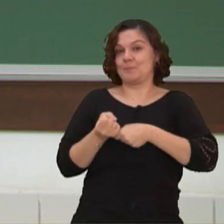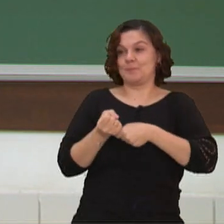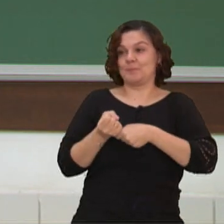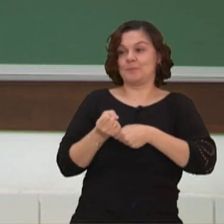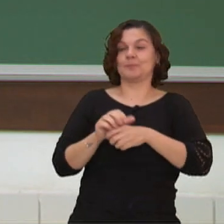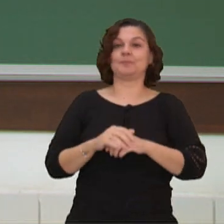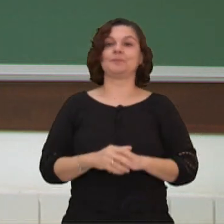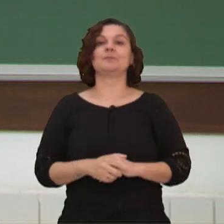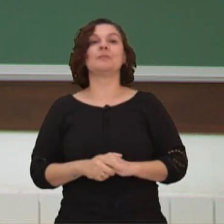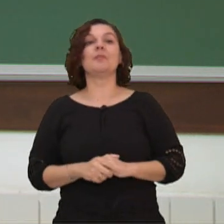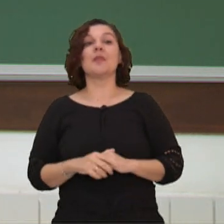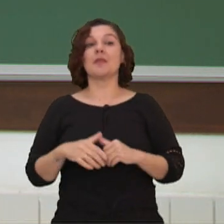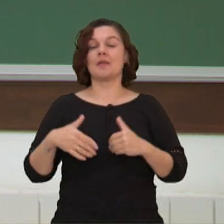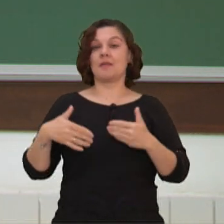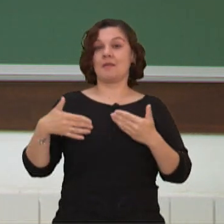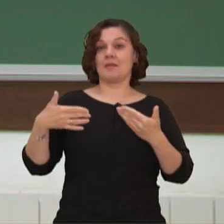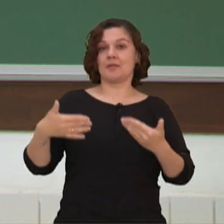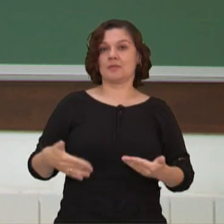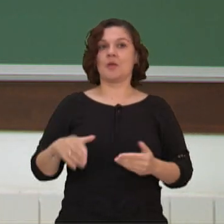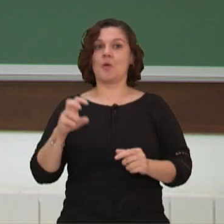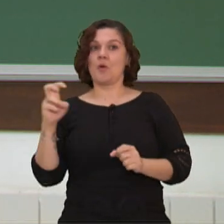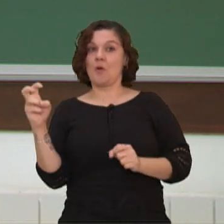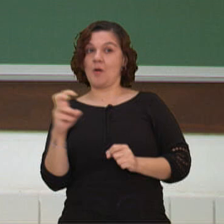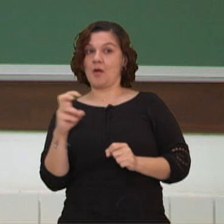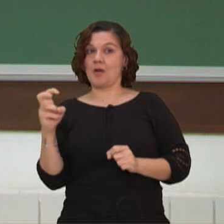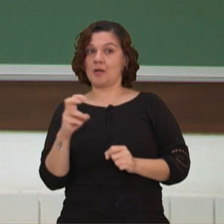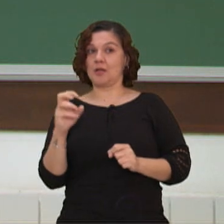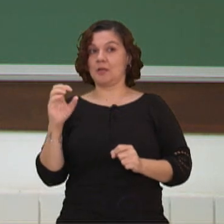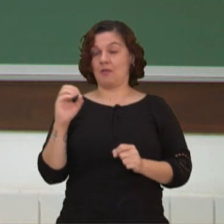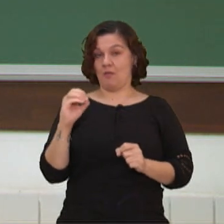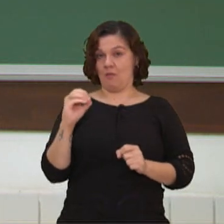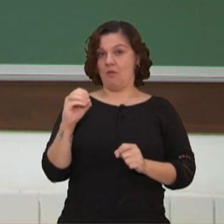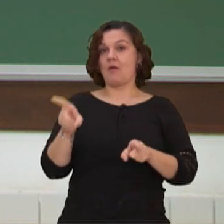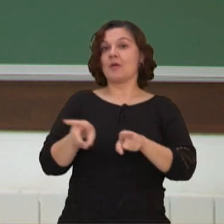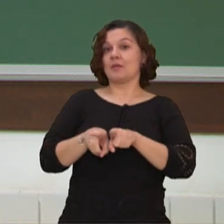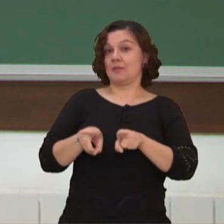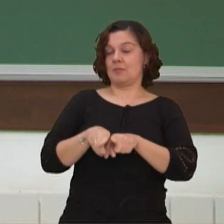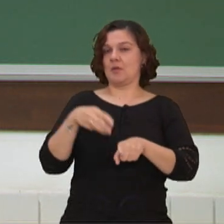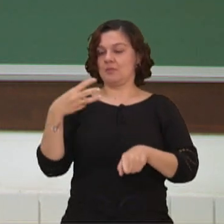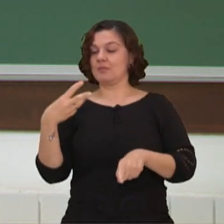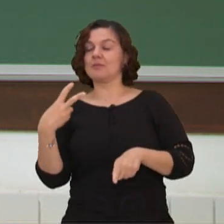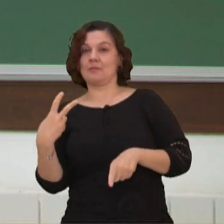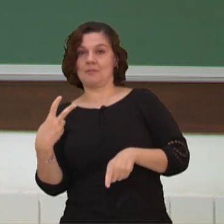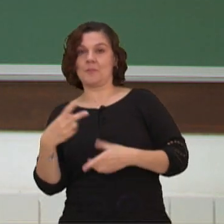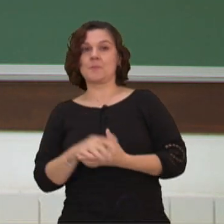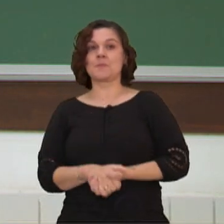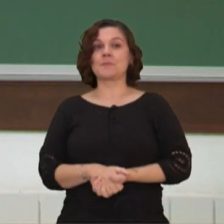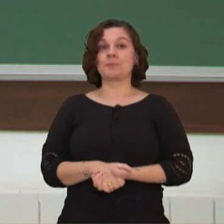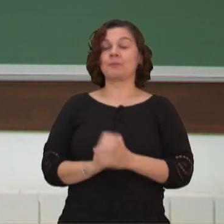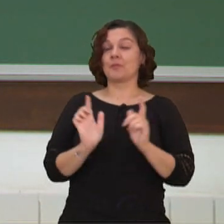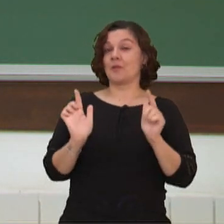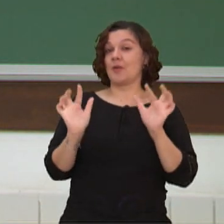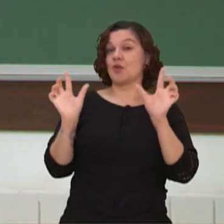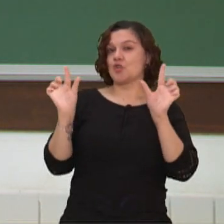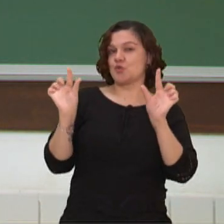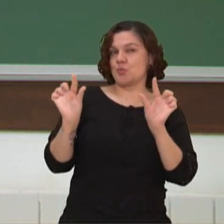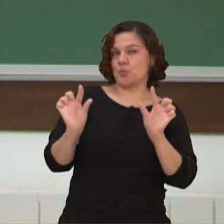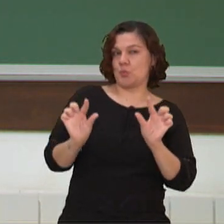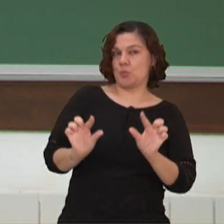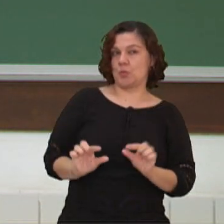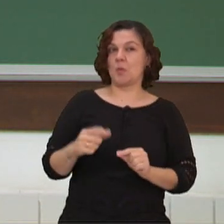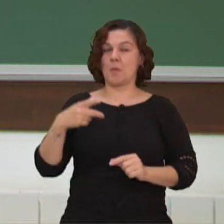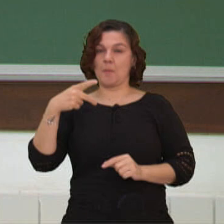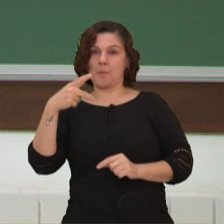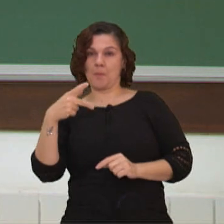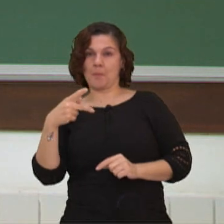elétron. Então, a quinta camada, a O, cabem também 32. E aí diminui, a sexta camada, a camada